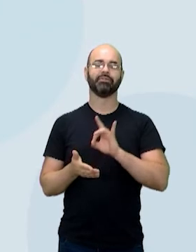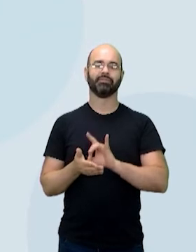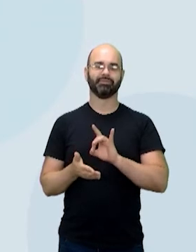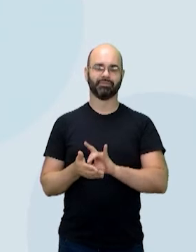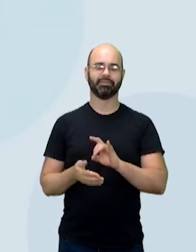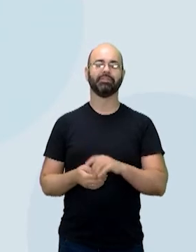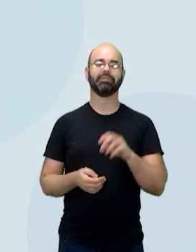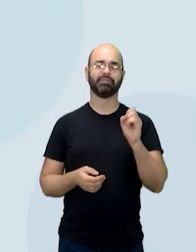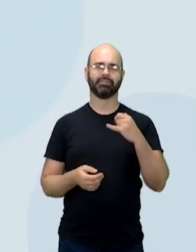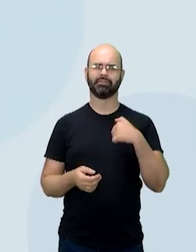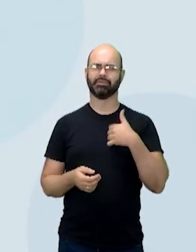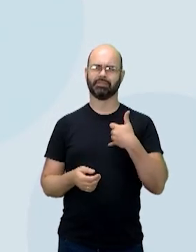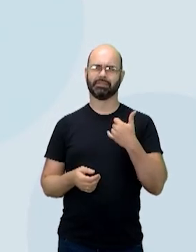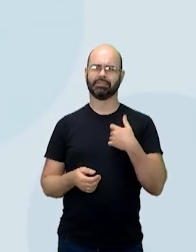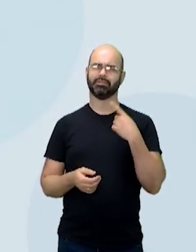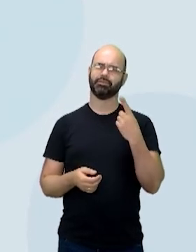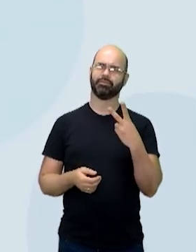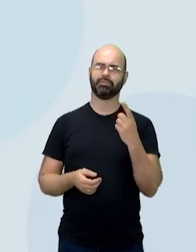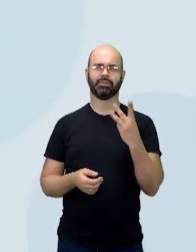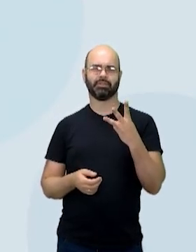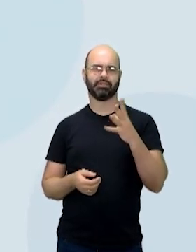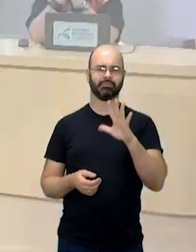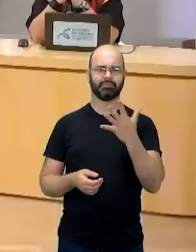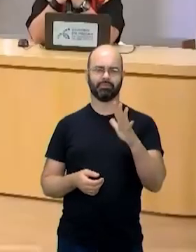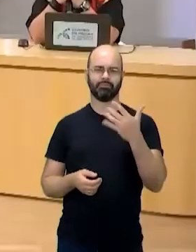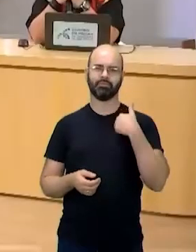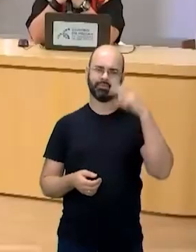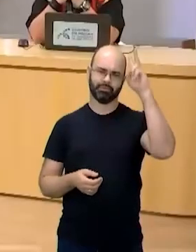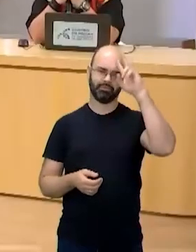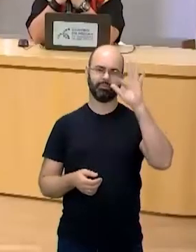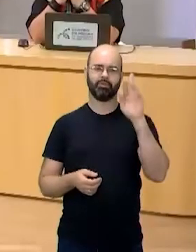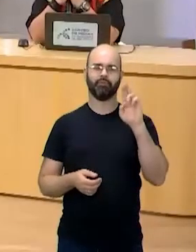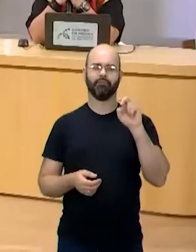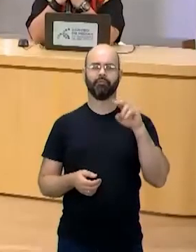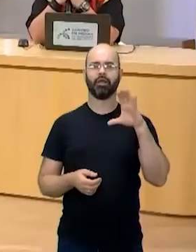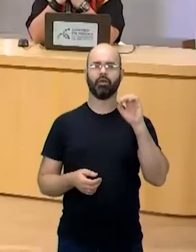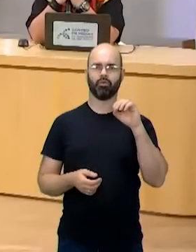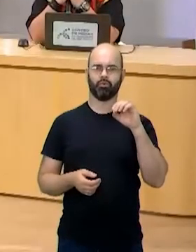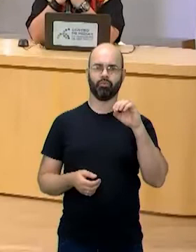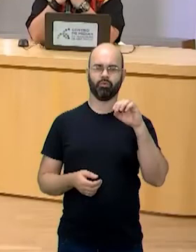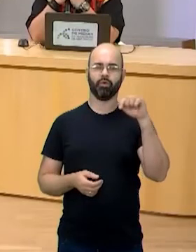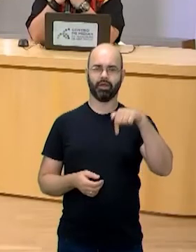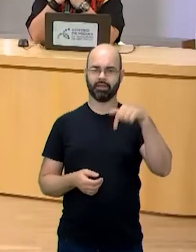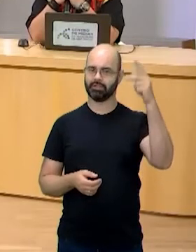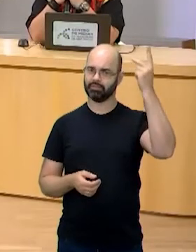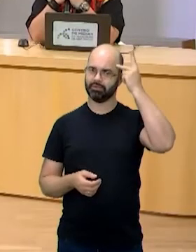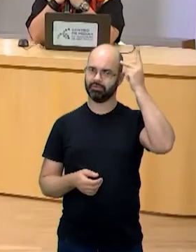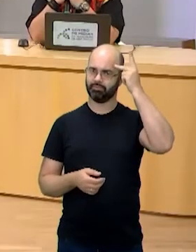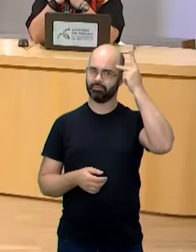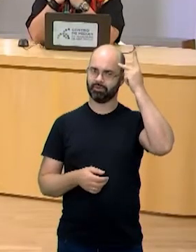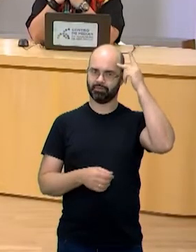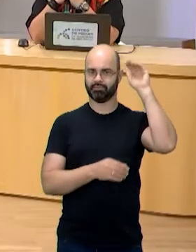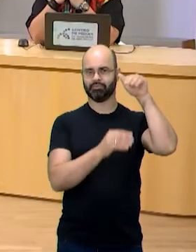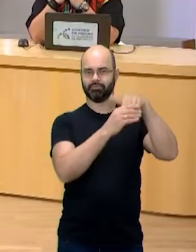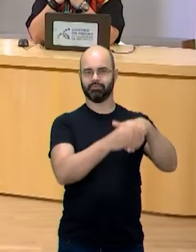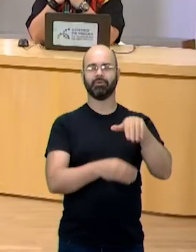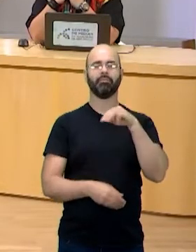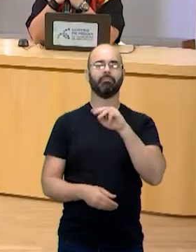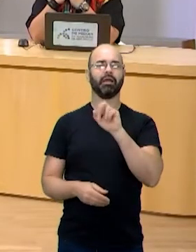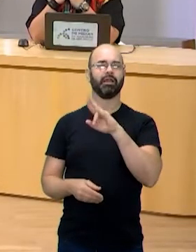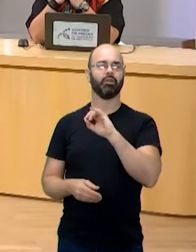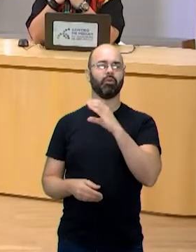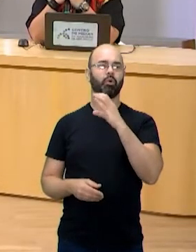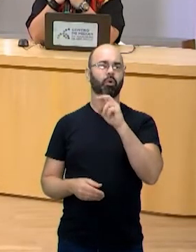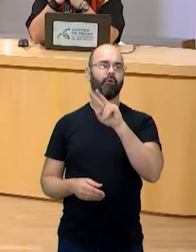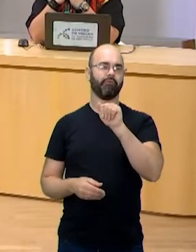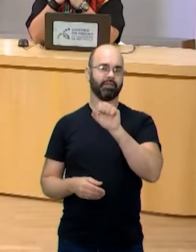Eu tinha 12, 13 anos na época, mas eu lembro que foi o Franco Montoro eleito aqui em São Paulo. O governador. E o Mário Covas foi